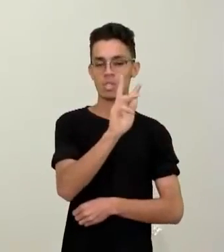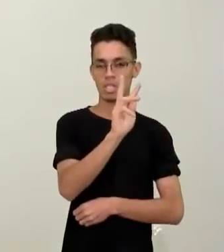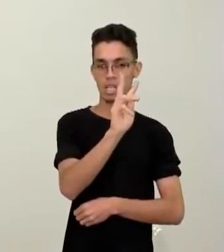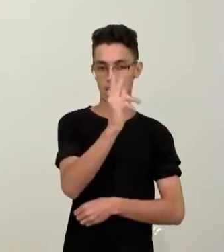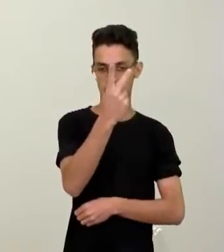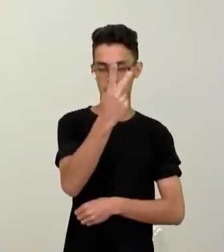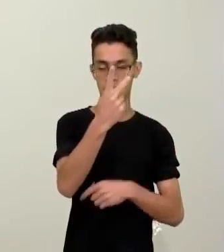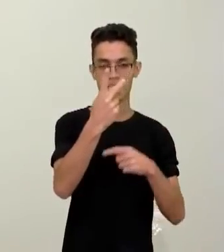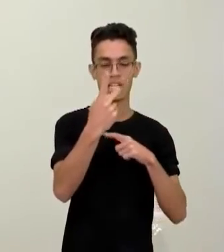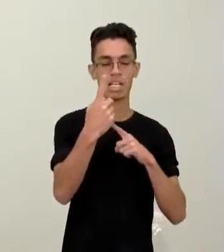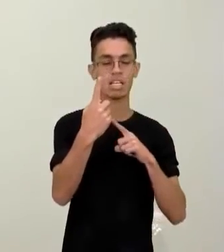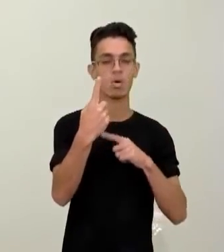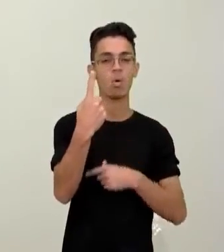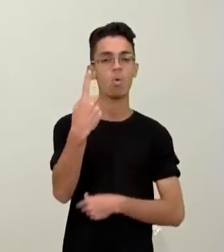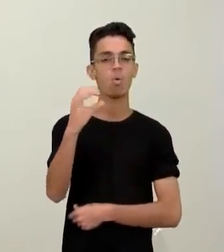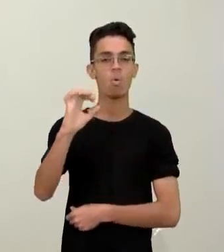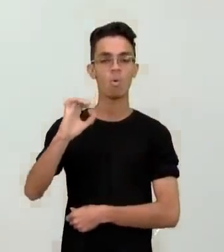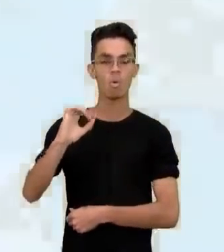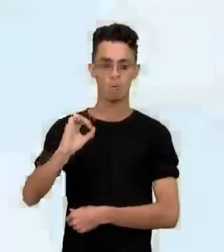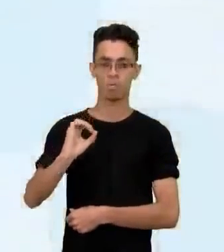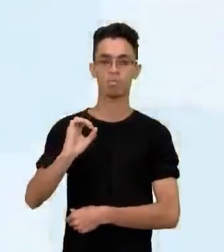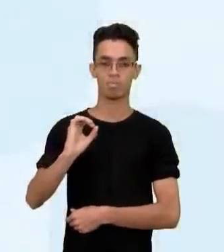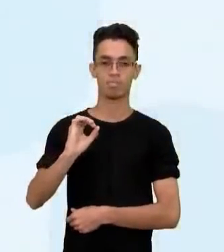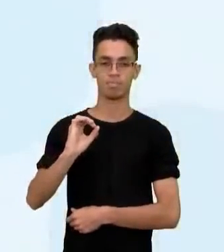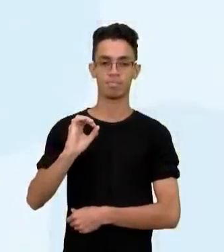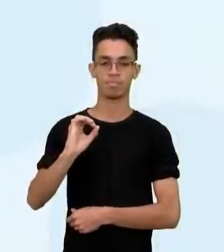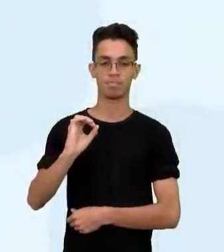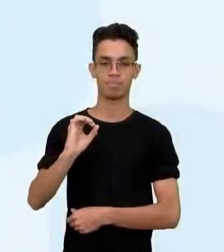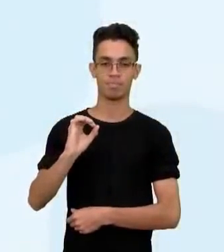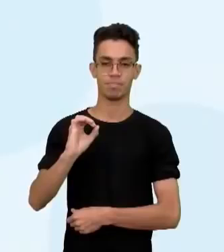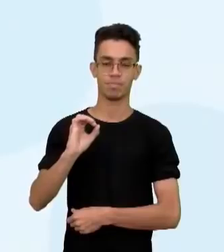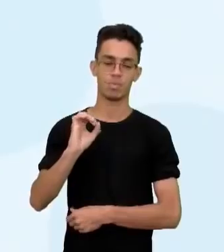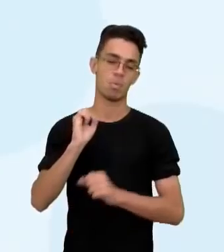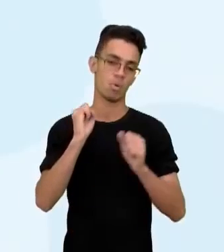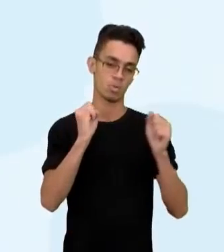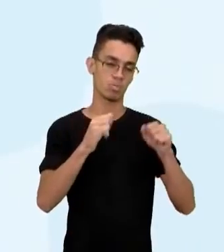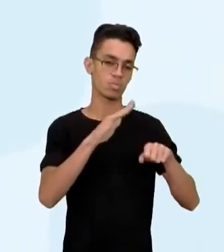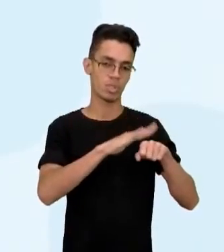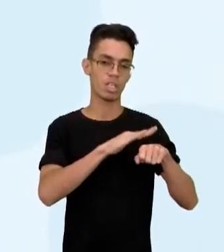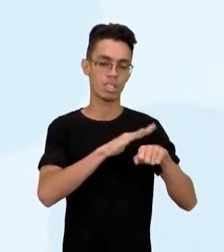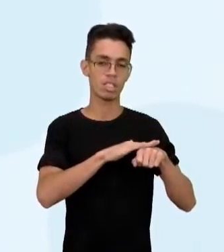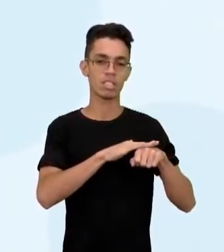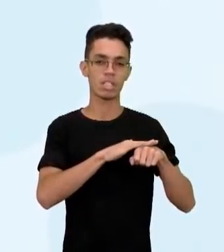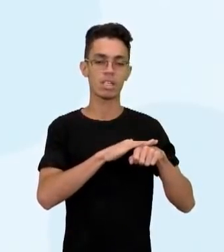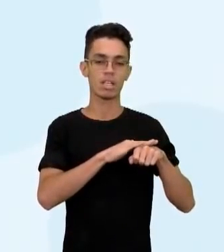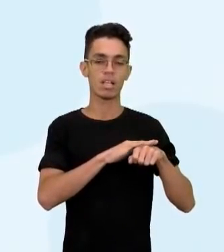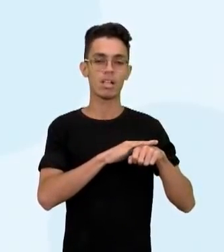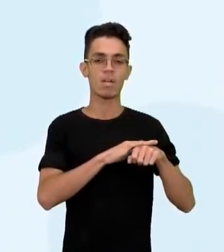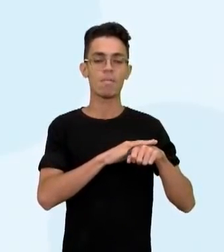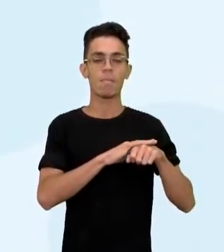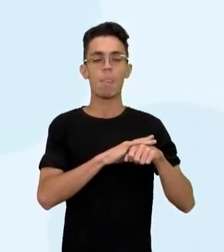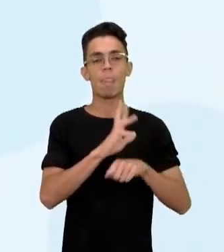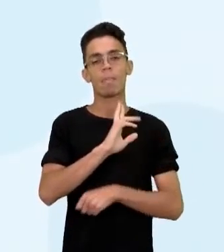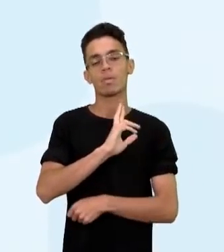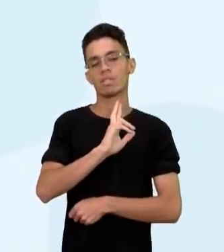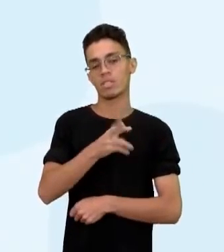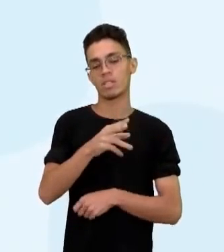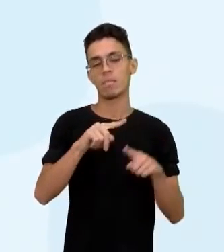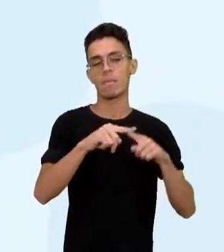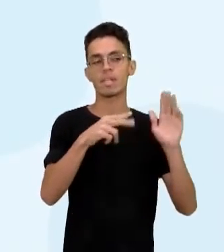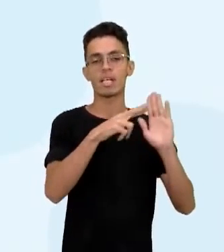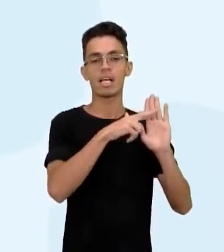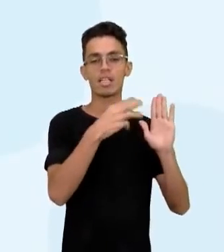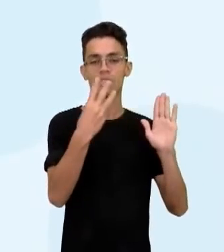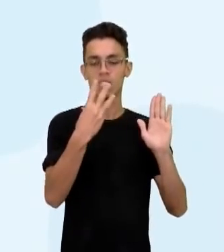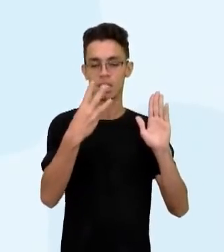1 O. Então, é diretamente proporcional. Poderia ter feito também aí por razão, mas a gente vai fazer a regra de 3